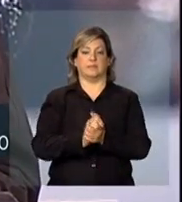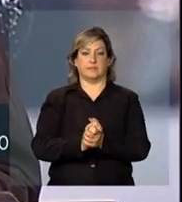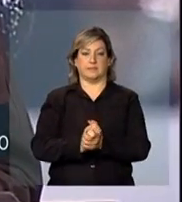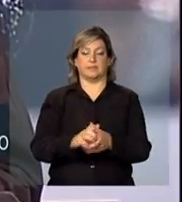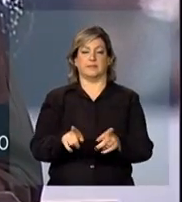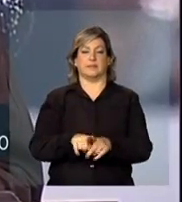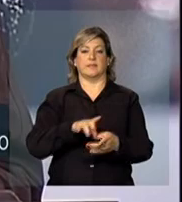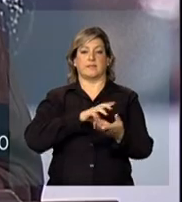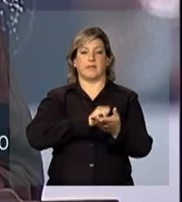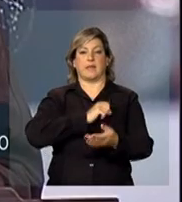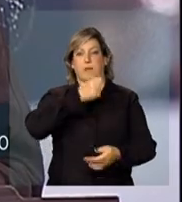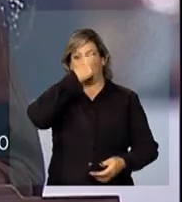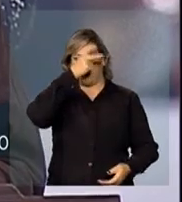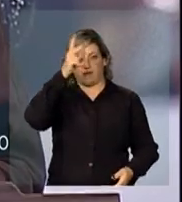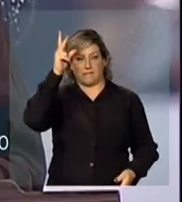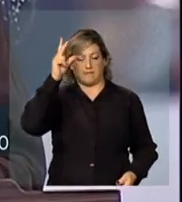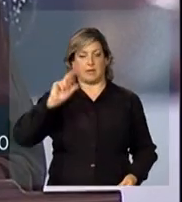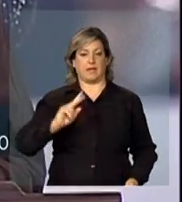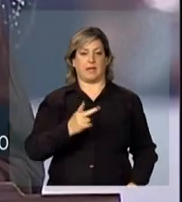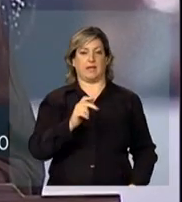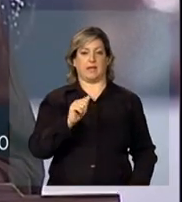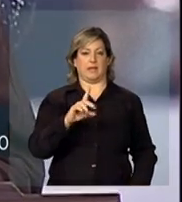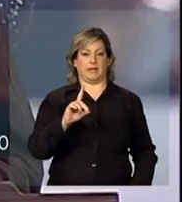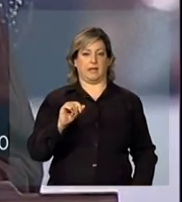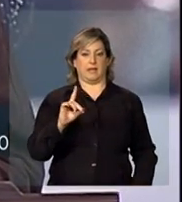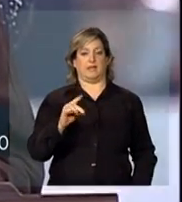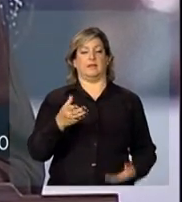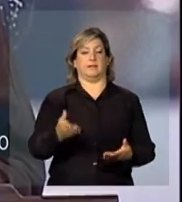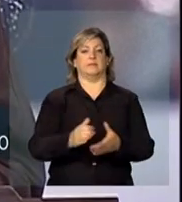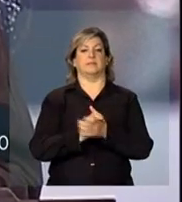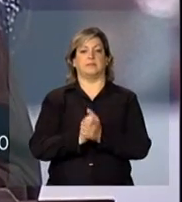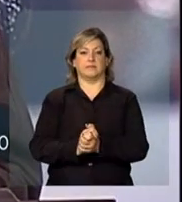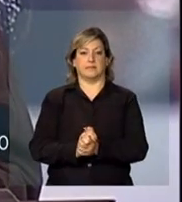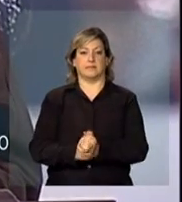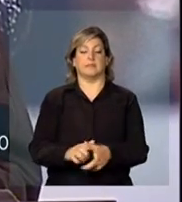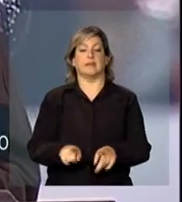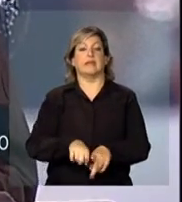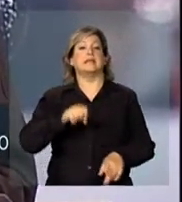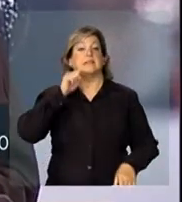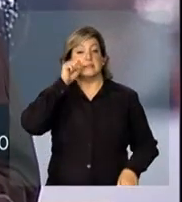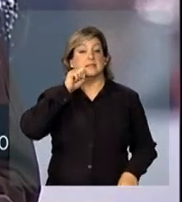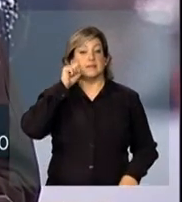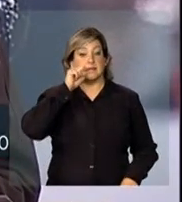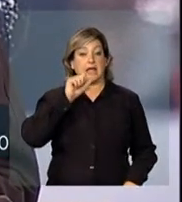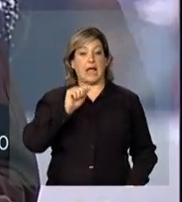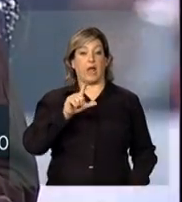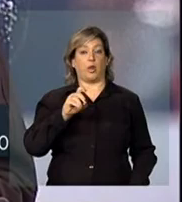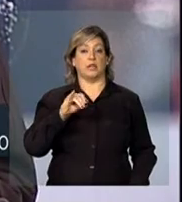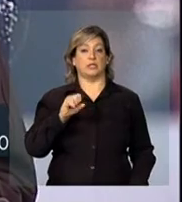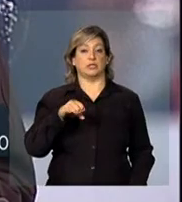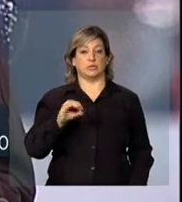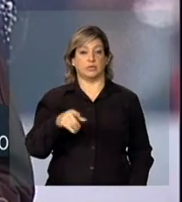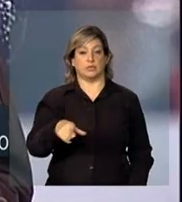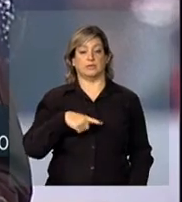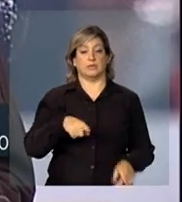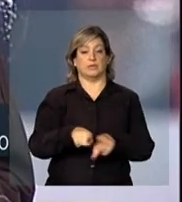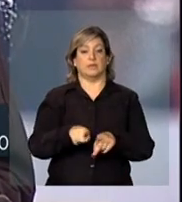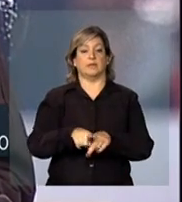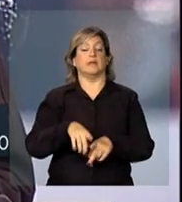a filha do prefeito Fernando Haddad o senador aloizio Mercadante